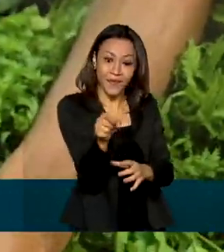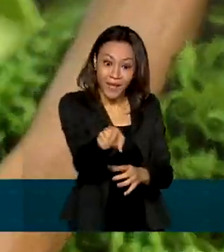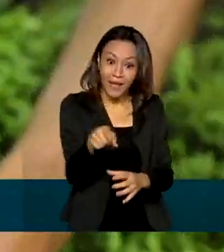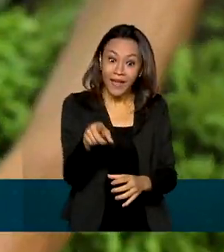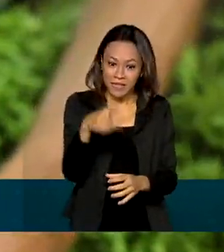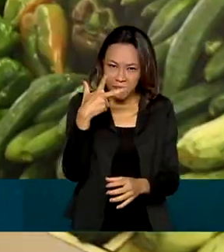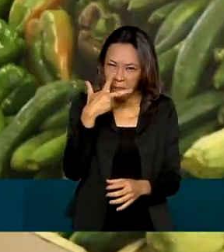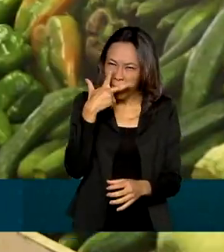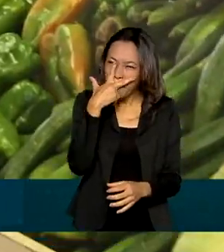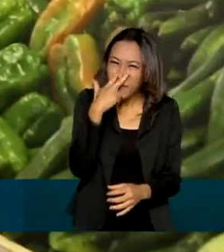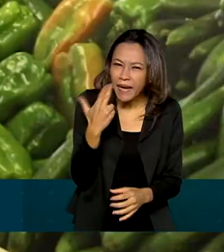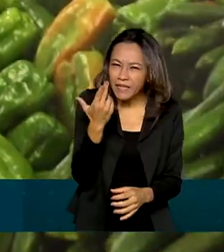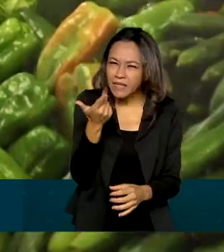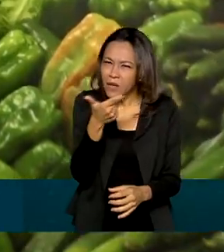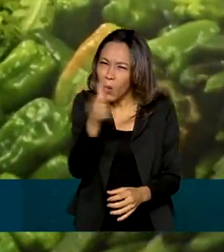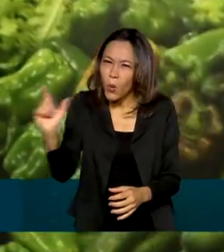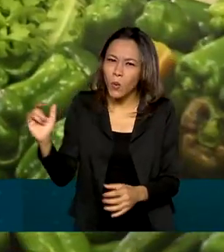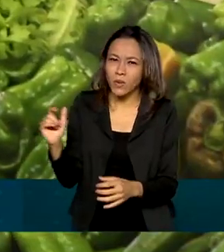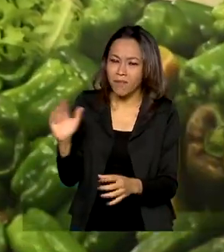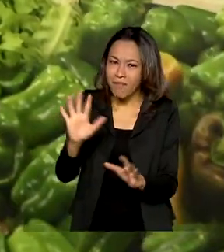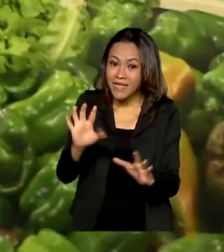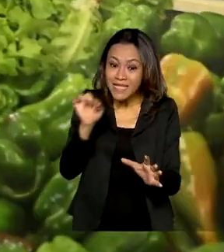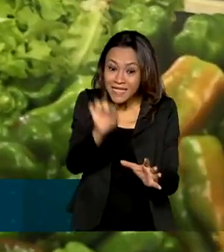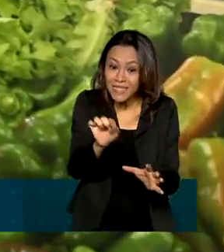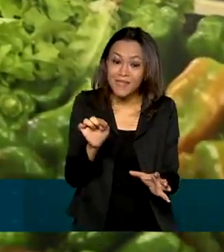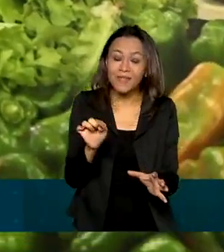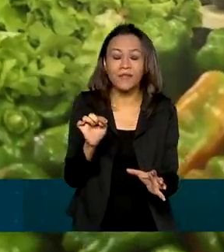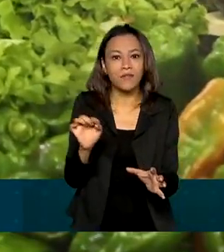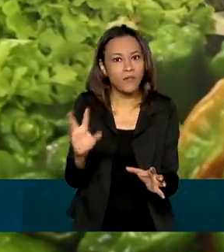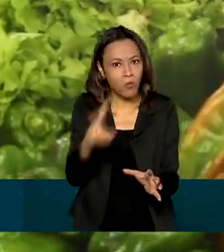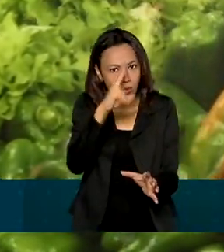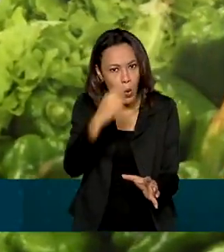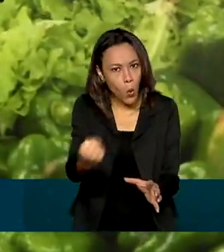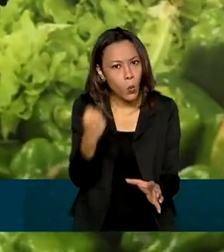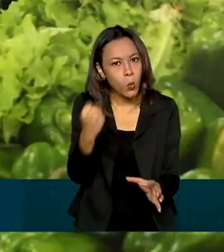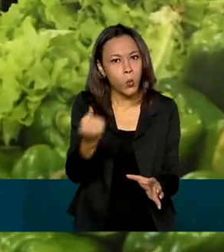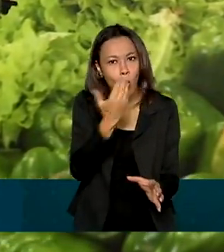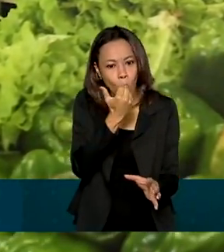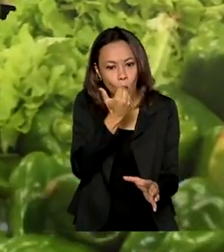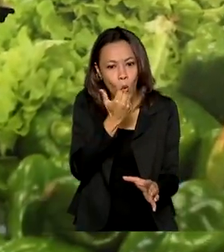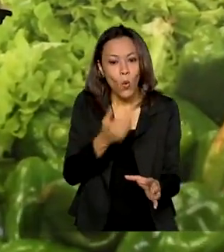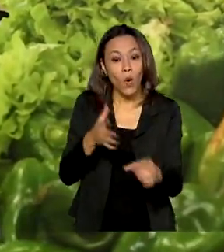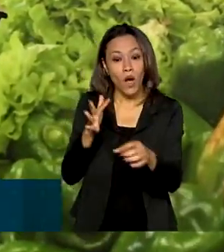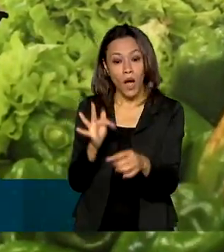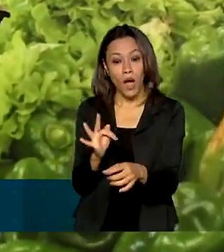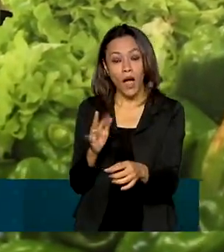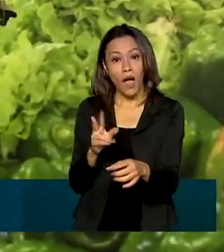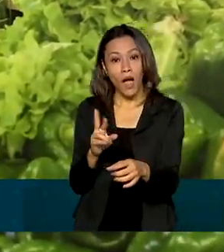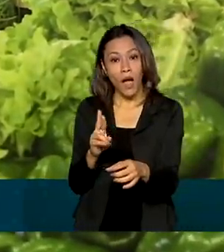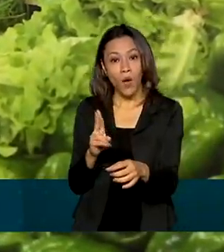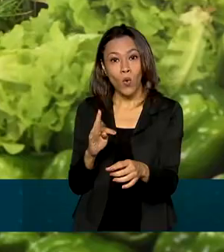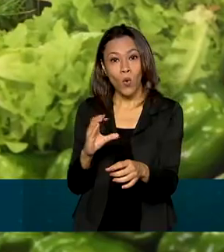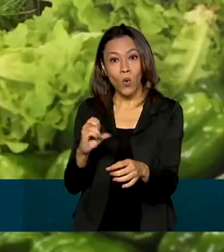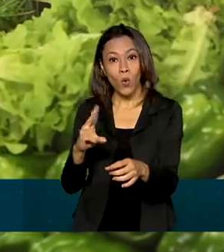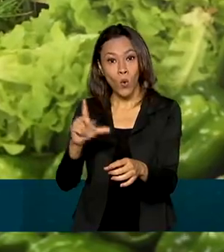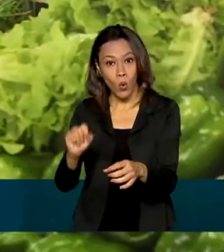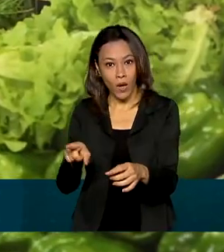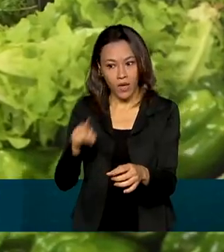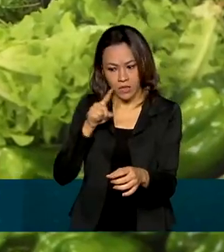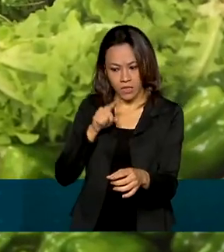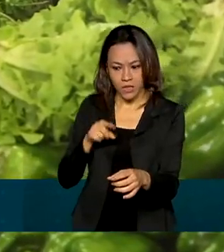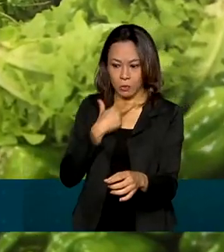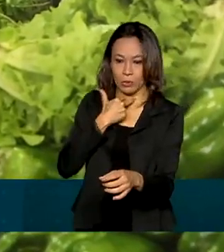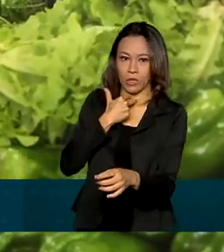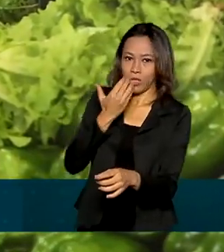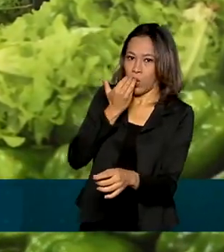ervas daninhas. Mas, na verdade, elas são muito nutritivas. A rúcula, por exemplo, já foi considerada uma erva daninha.